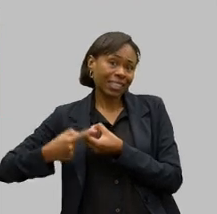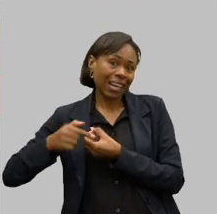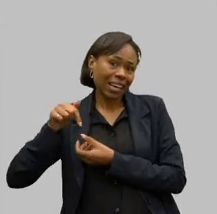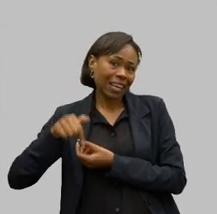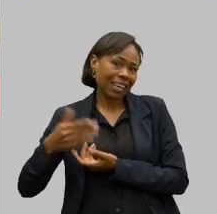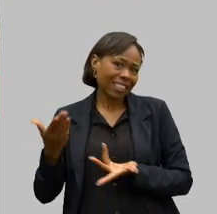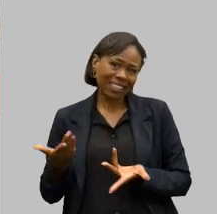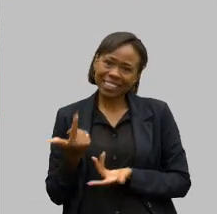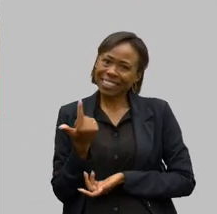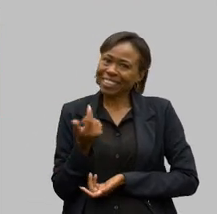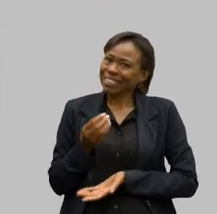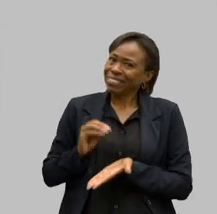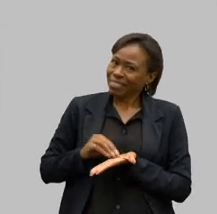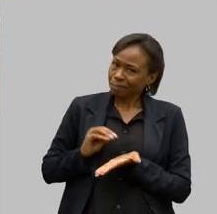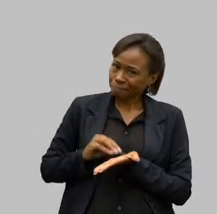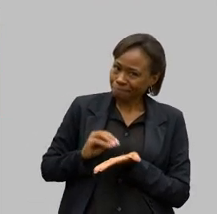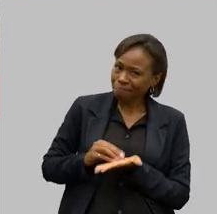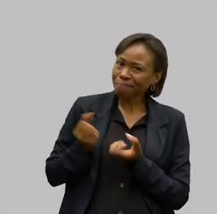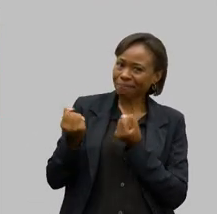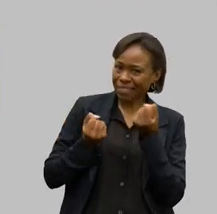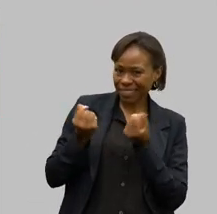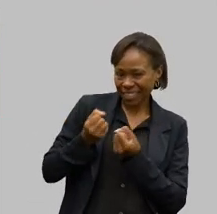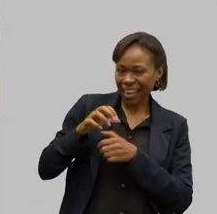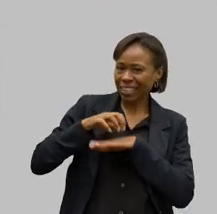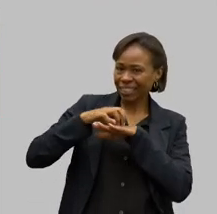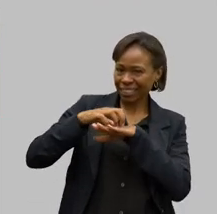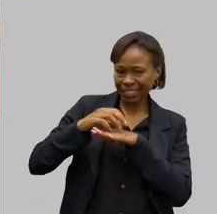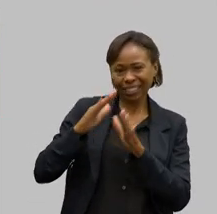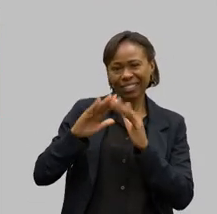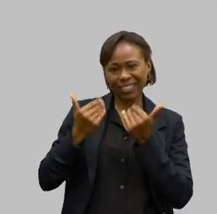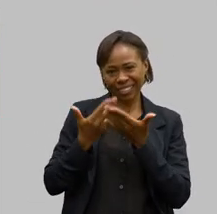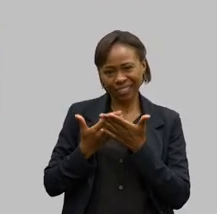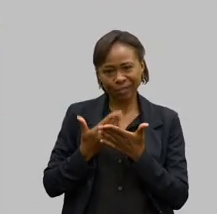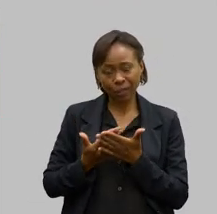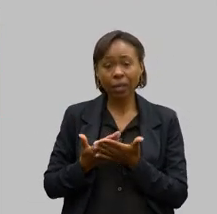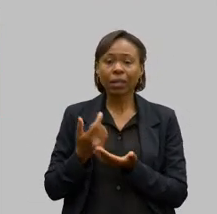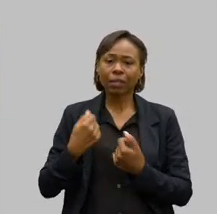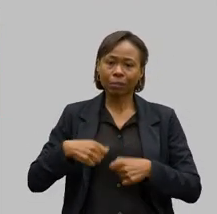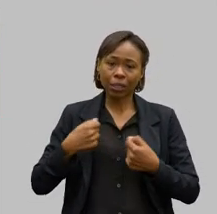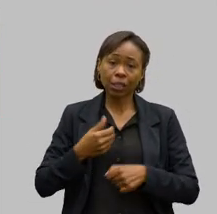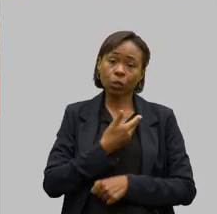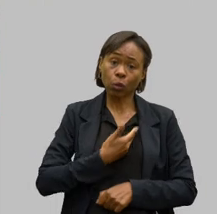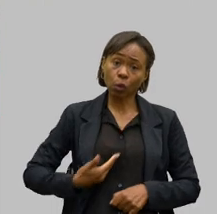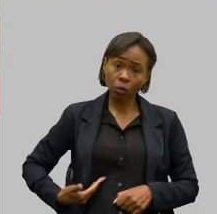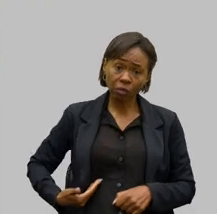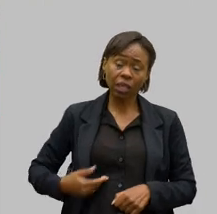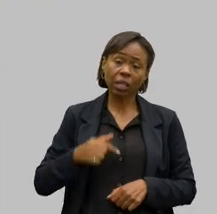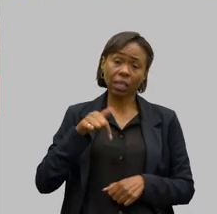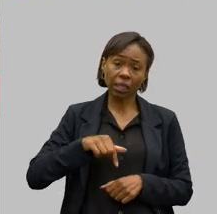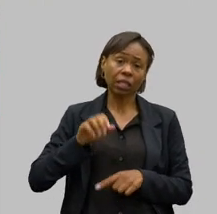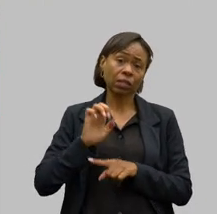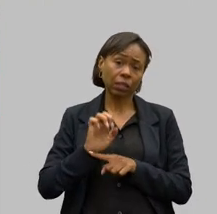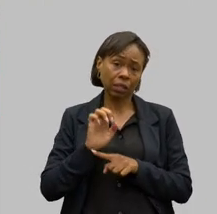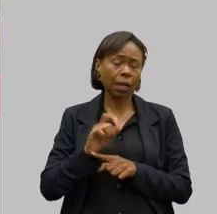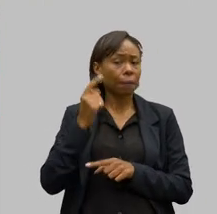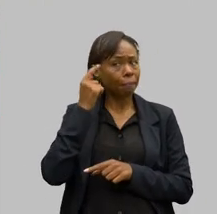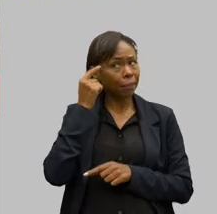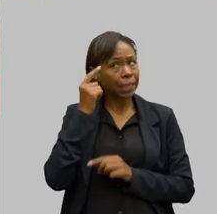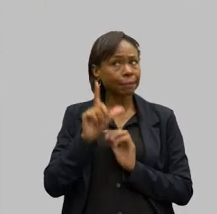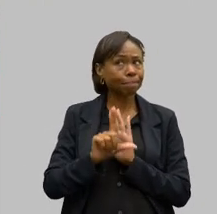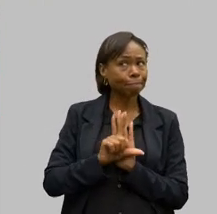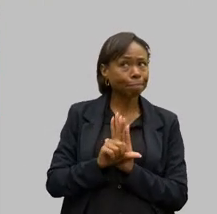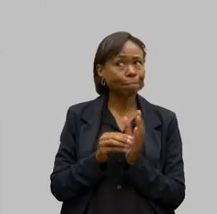vivem esse gargalo. E a gente precisa que o governo do Estado pense em uma legislação, pense em uma forma